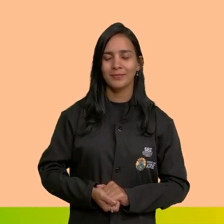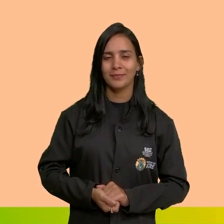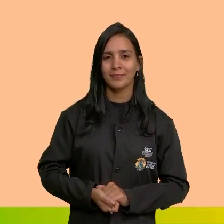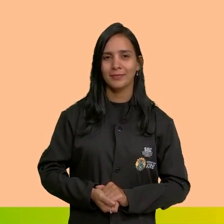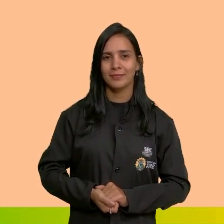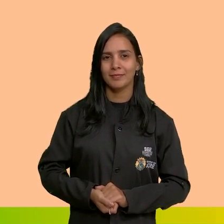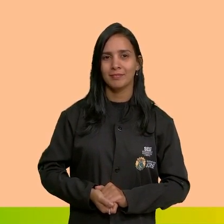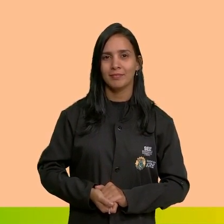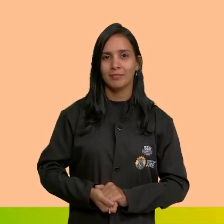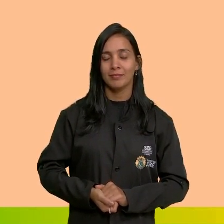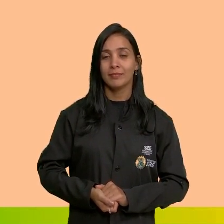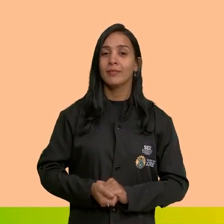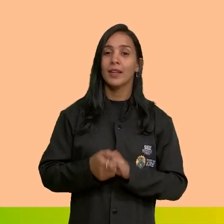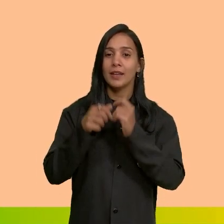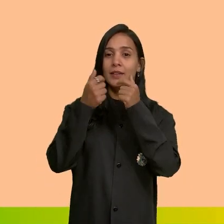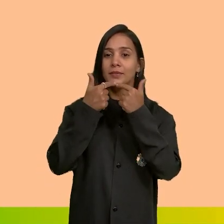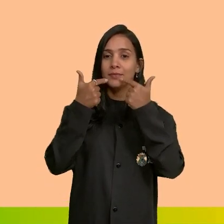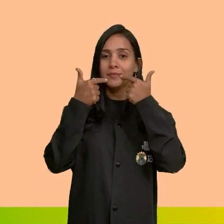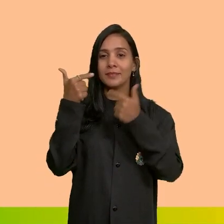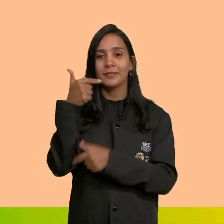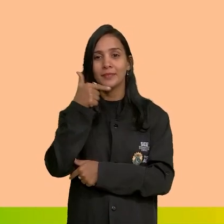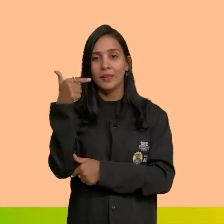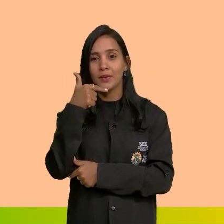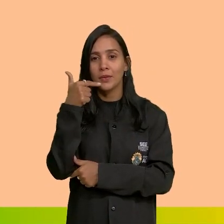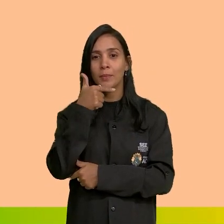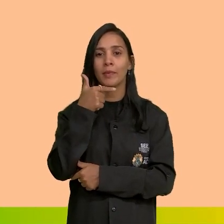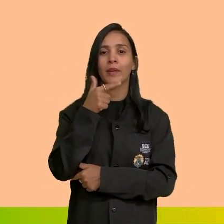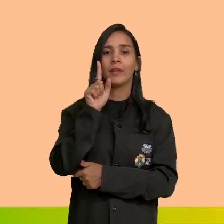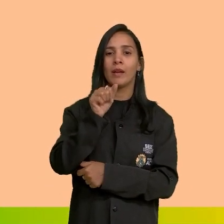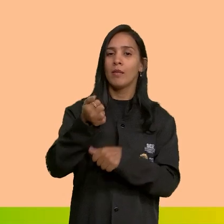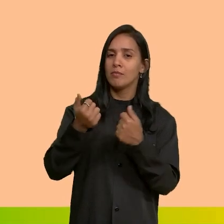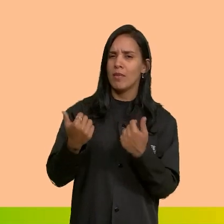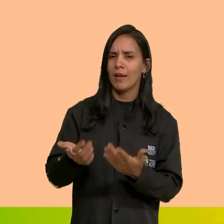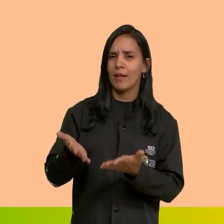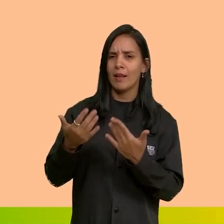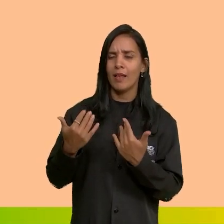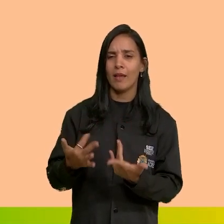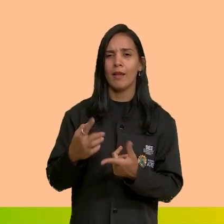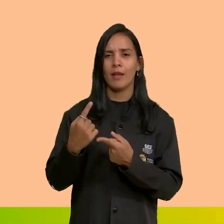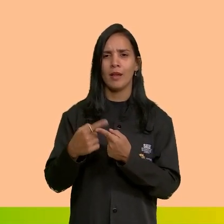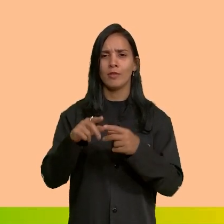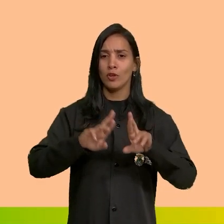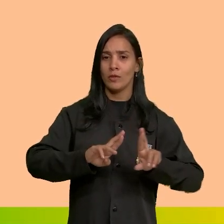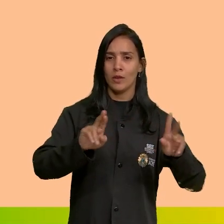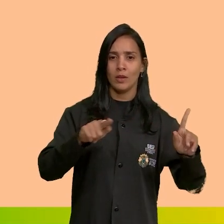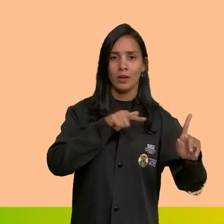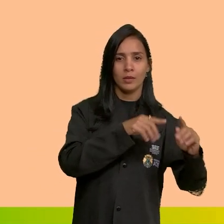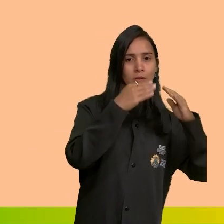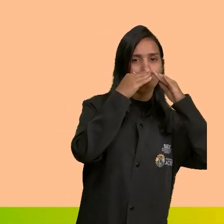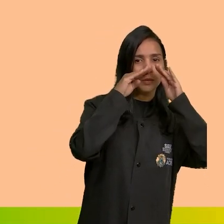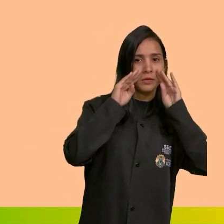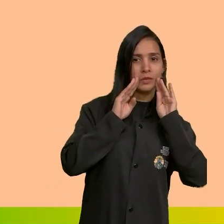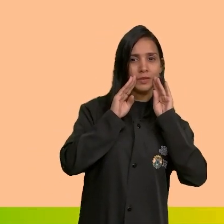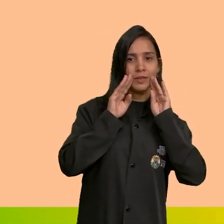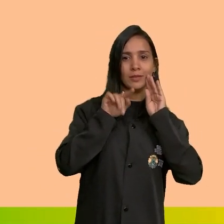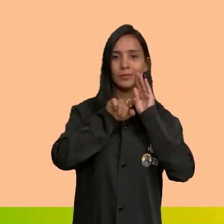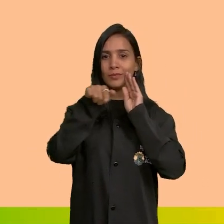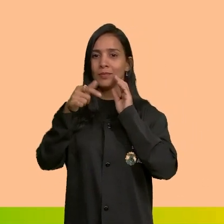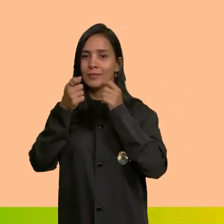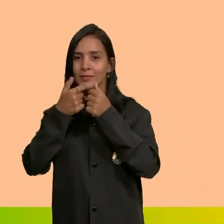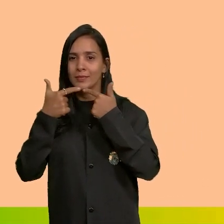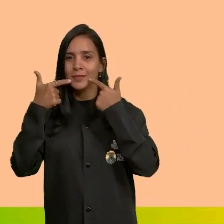Aí a gente tem a comédia, de uma forma mais leve, diferentemente da tragédia. A comédia muitas vezes lida com